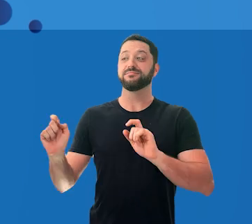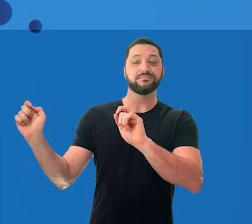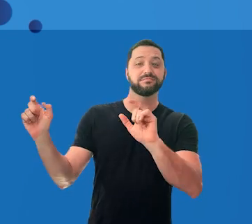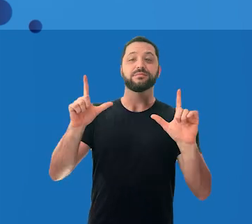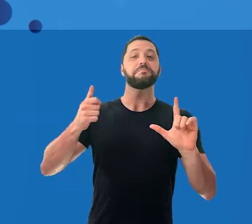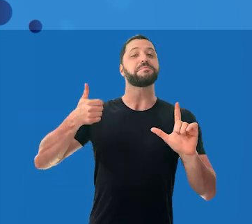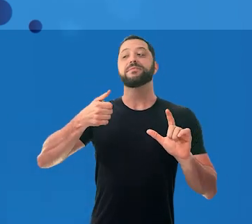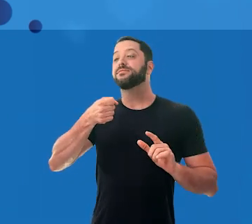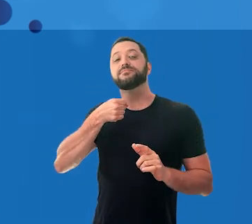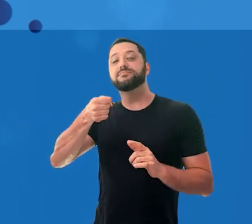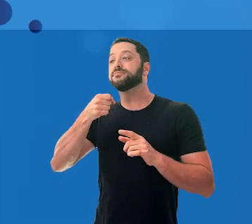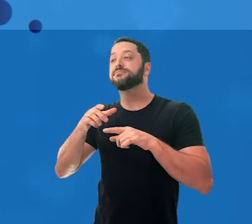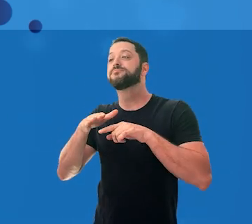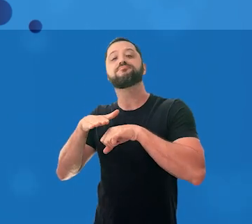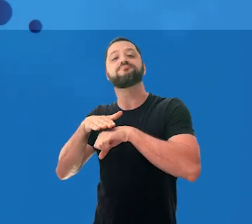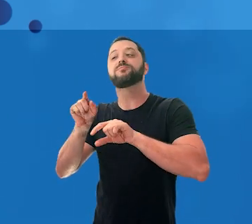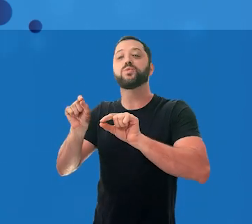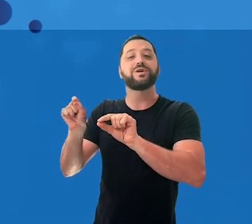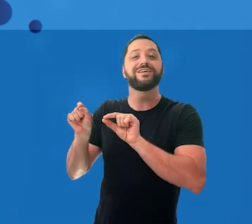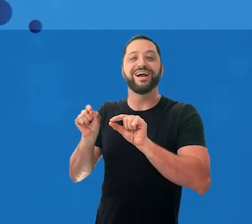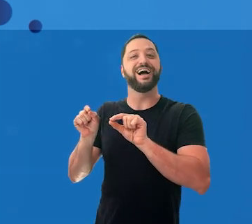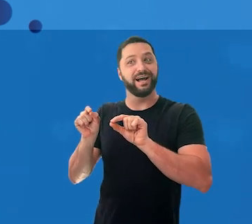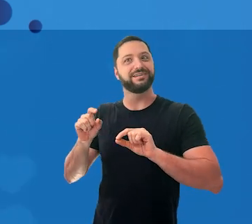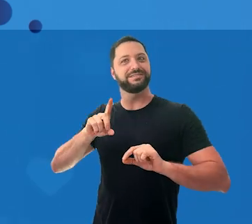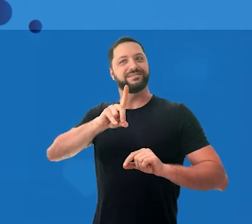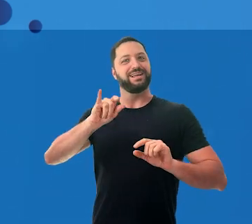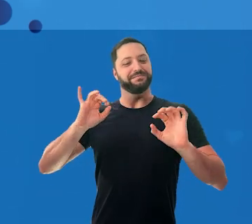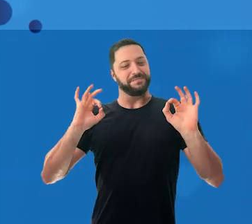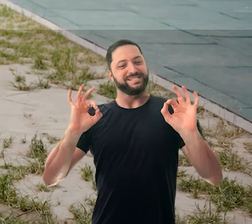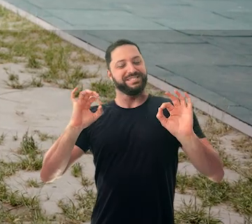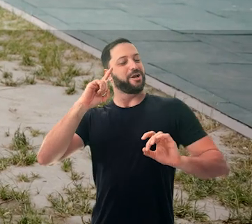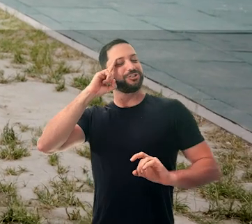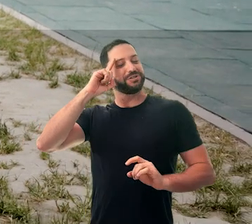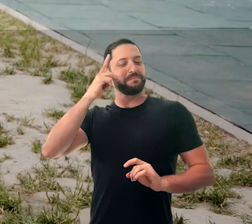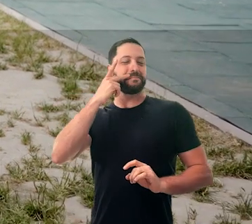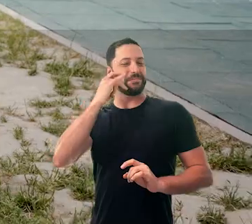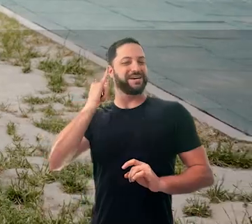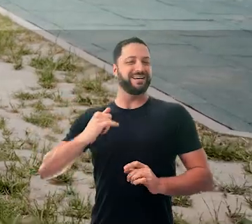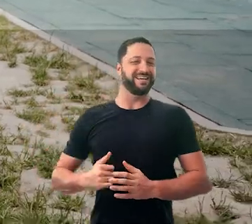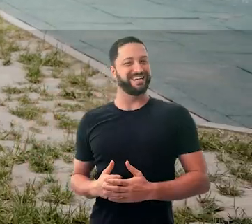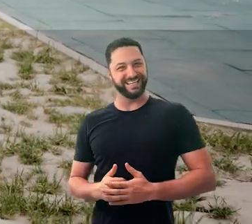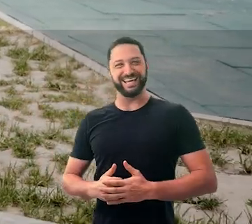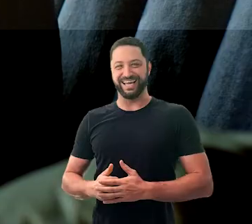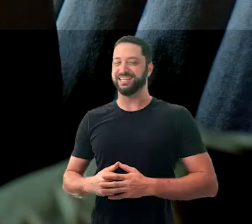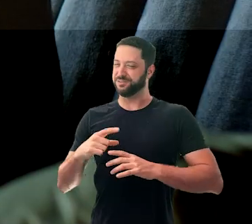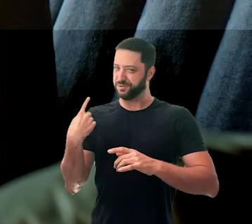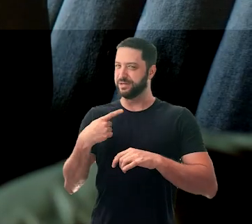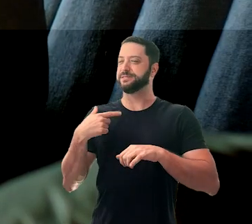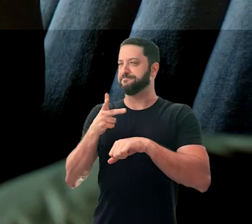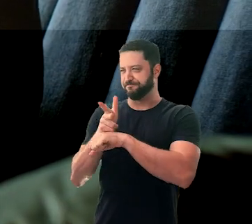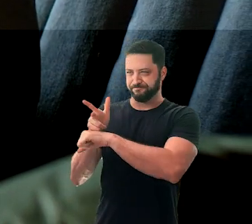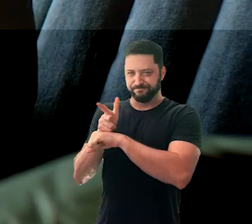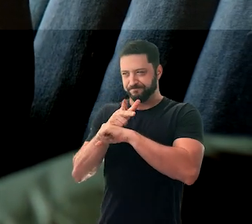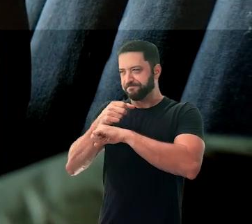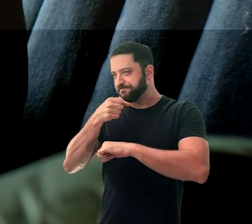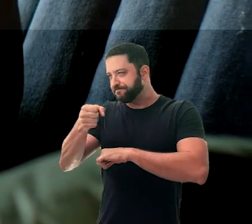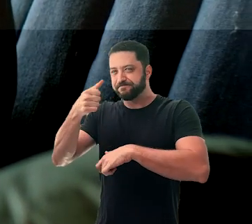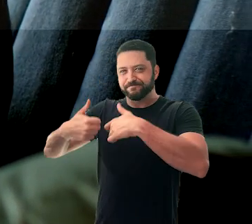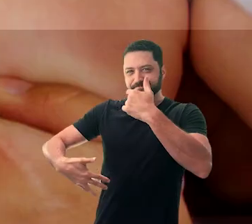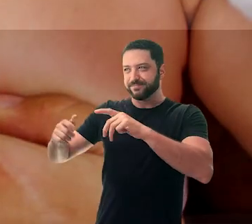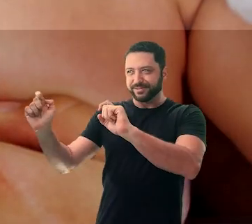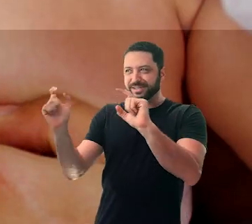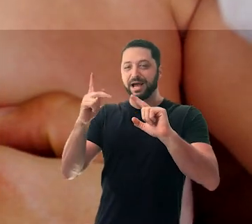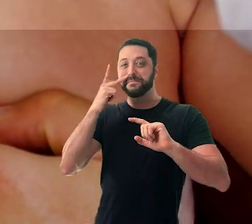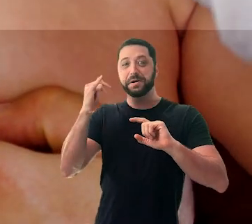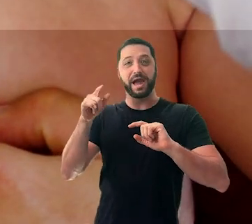Vamos abrir o programa falando sobre essa data tão especial que é o Dia dos Pais. Preparamos uma matéria